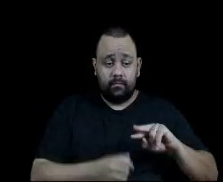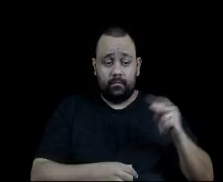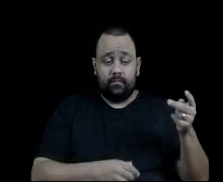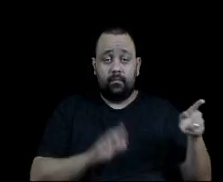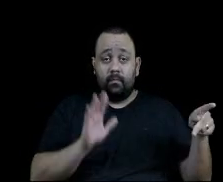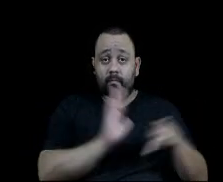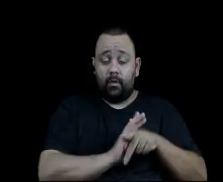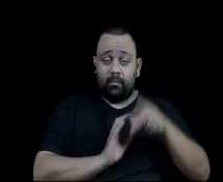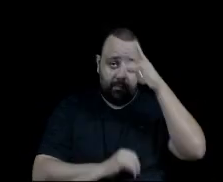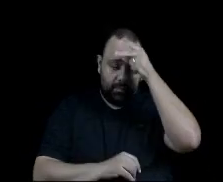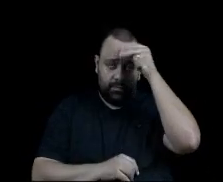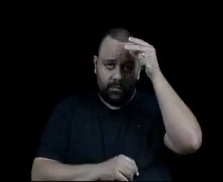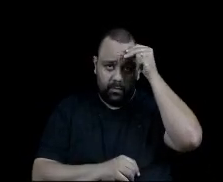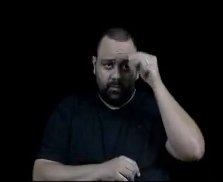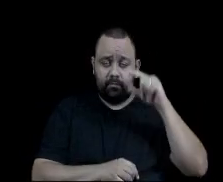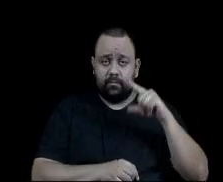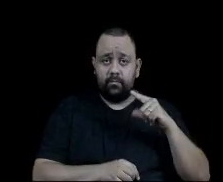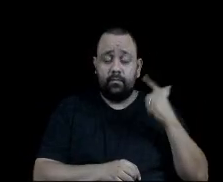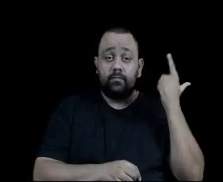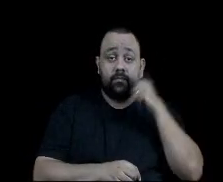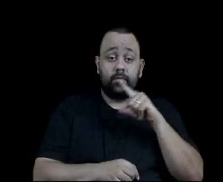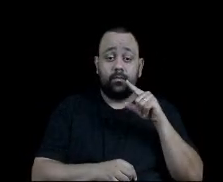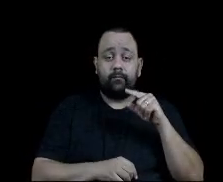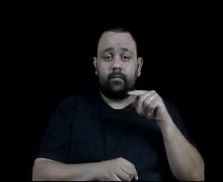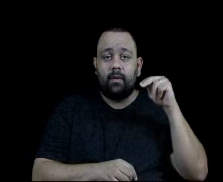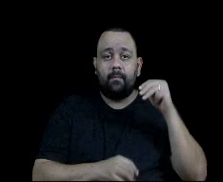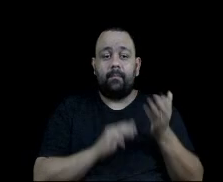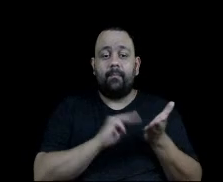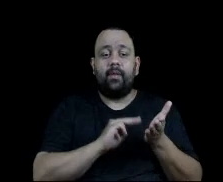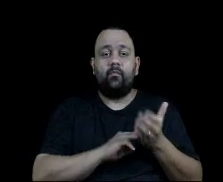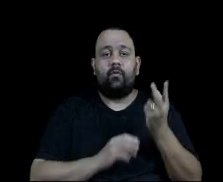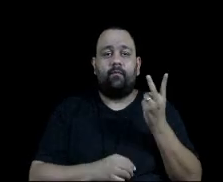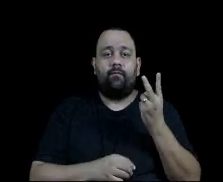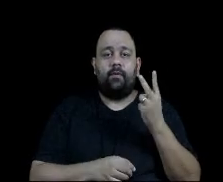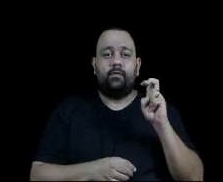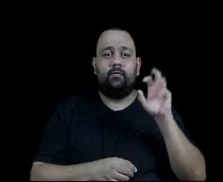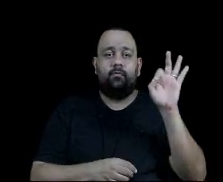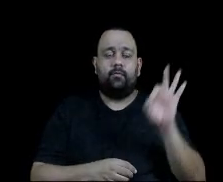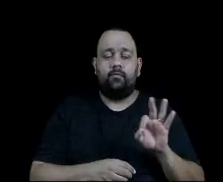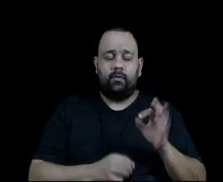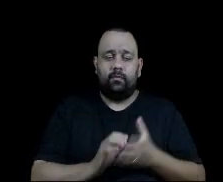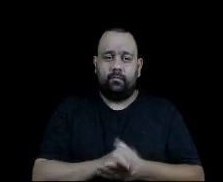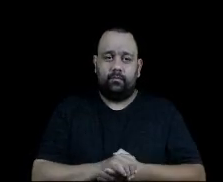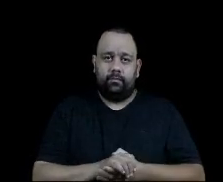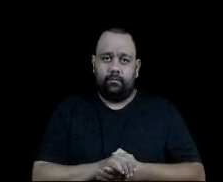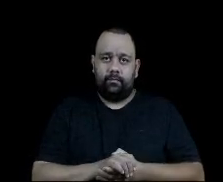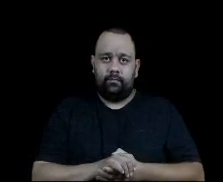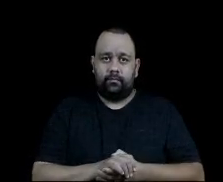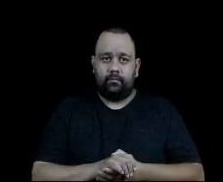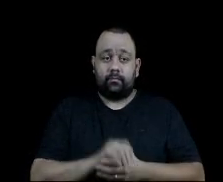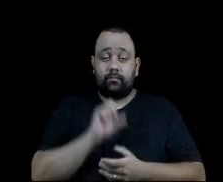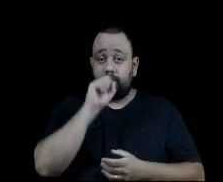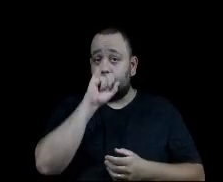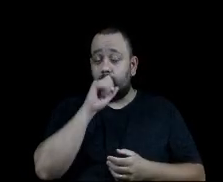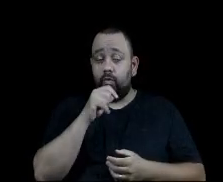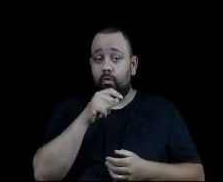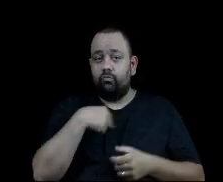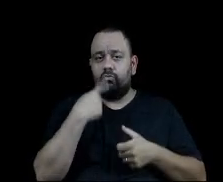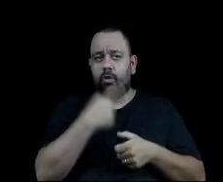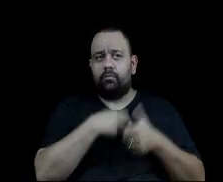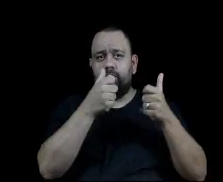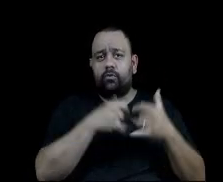de impostos e transferências, que é o recurso próprio, a gente tem que atingir no mínimo 25%. Quando a